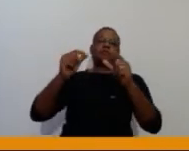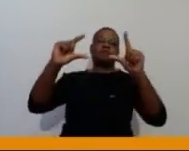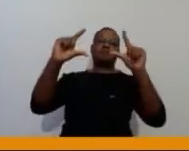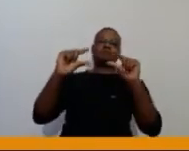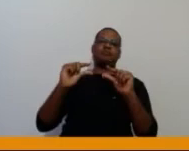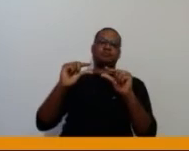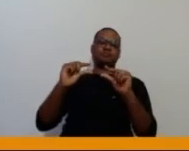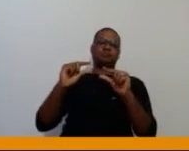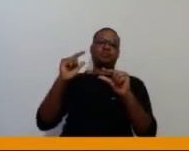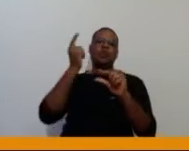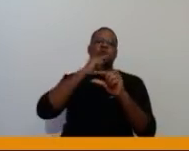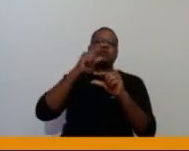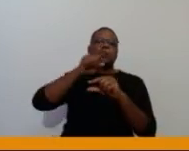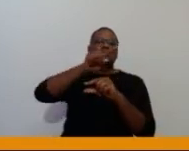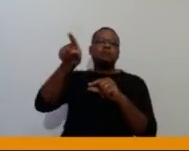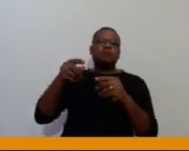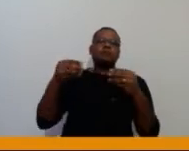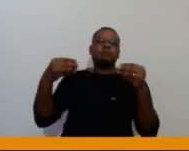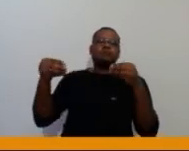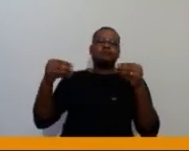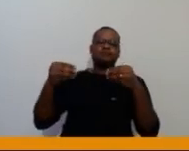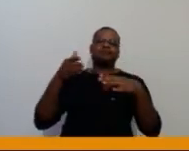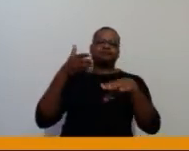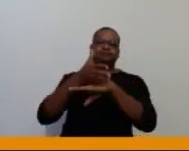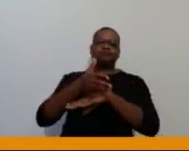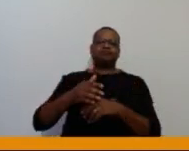tem de